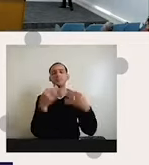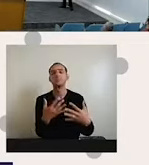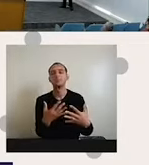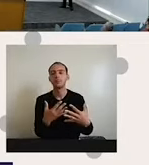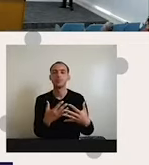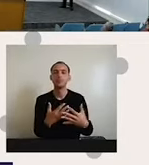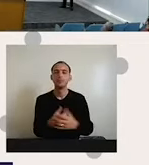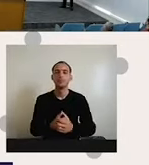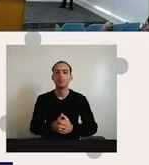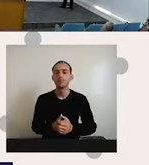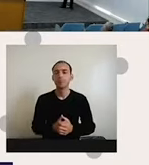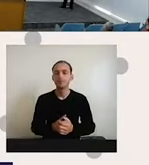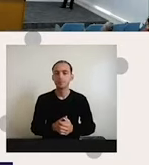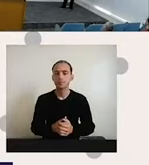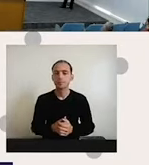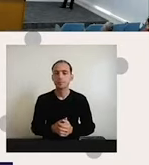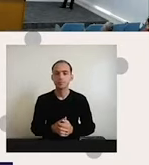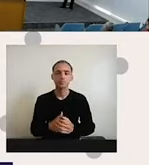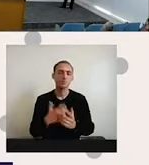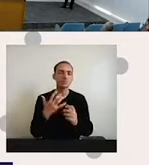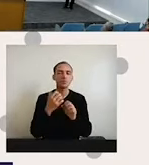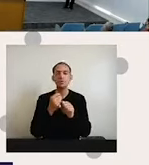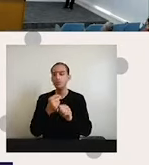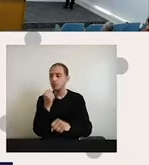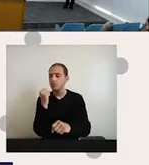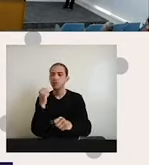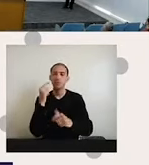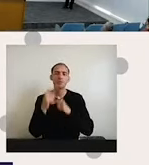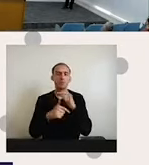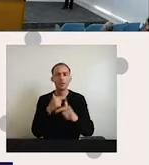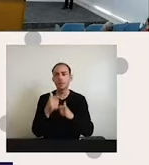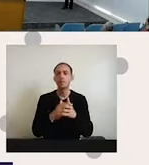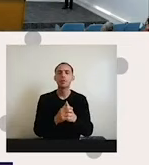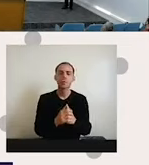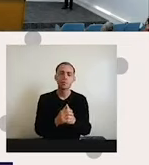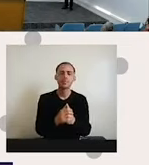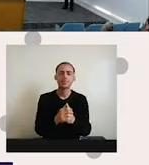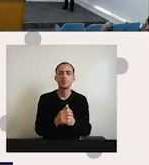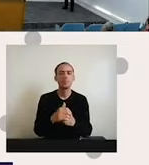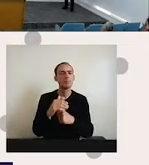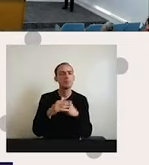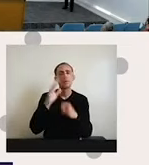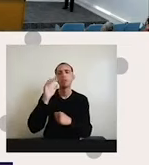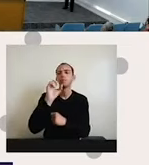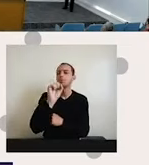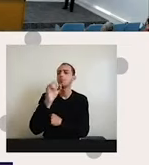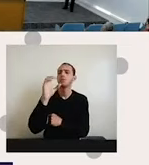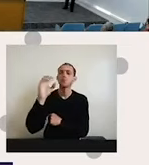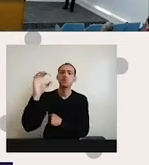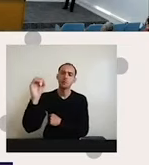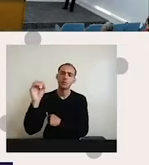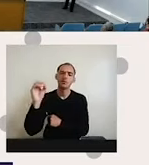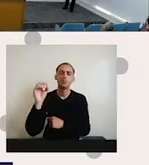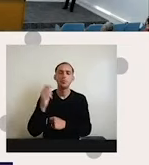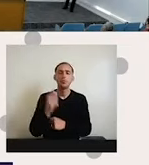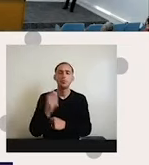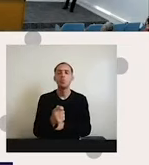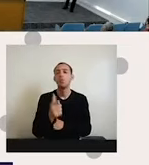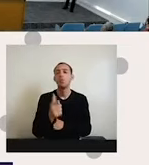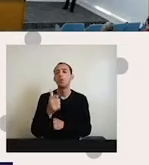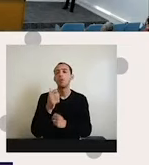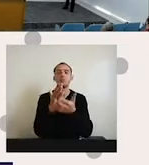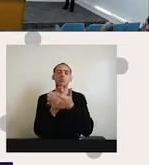no trabalho. A gente fez um levantamento com mais de 800 casos, que quase a metade foi o trabalhador que disse: não, doutor, eu não caí no trabalho, não, doutor, não